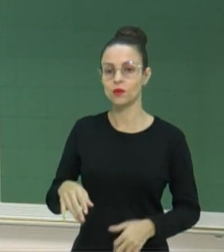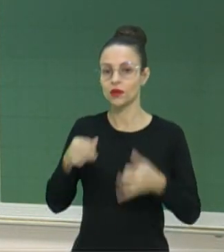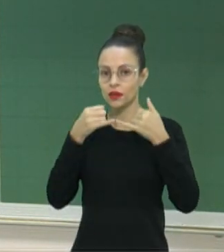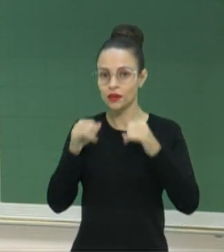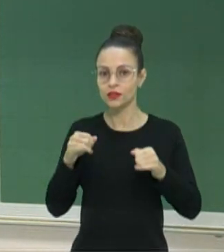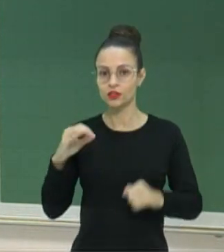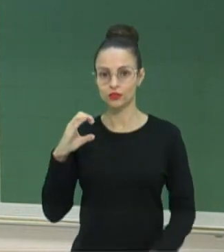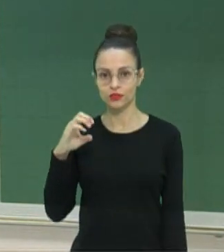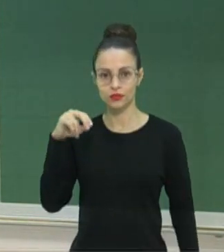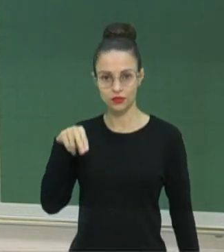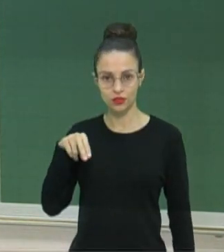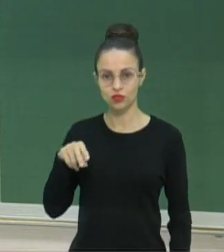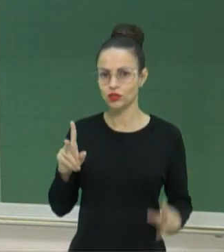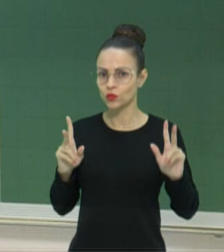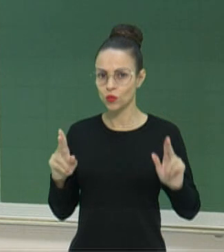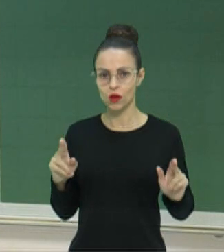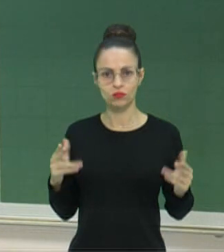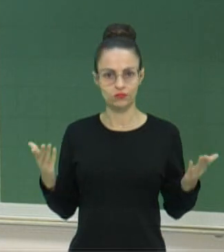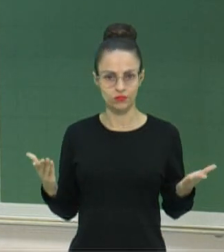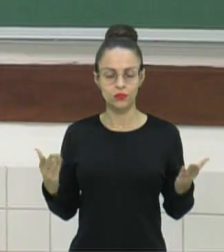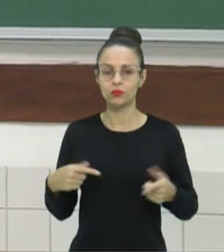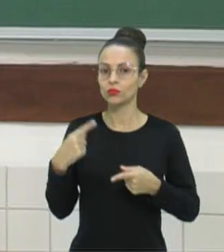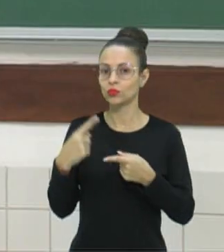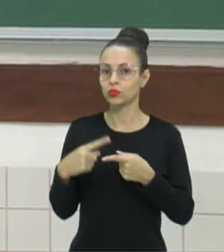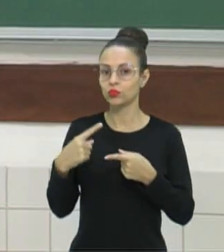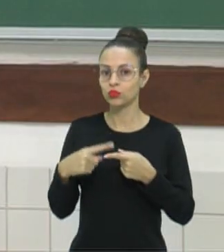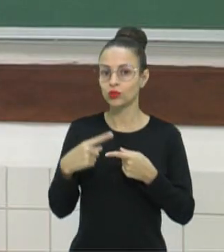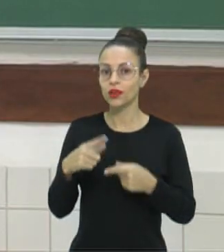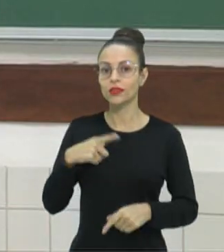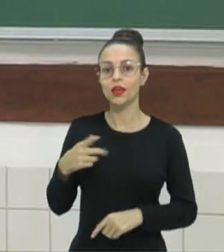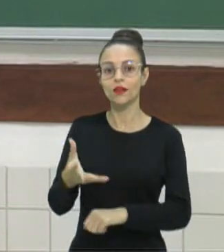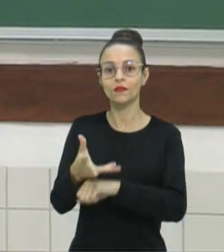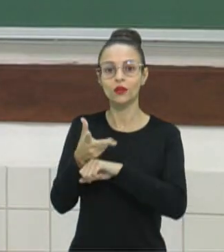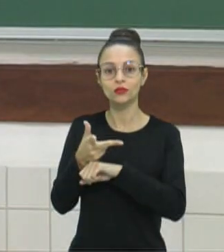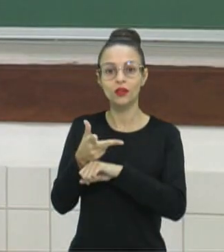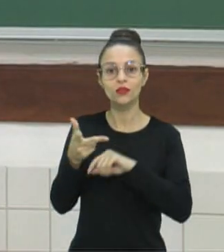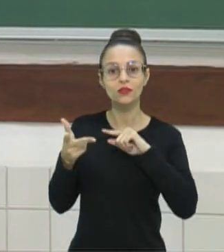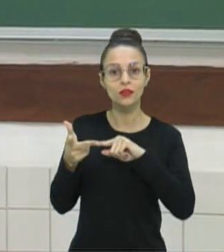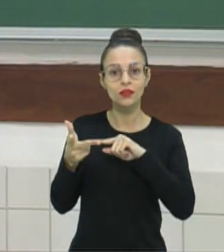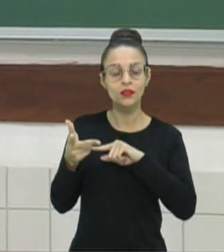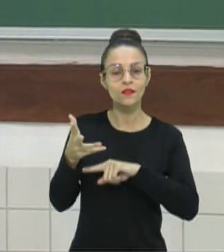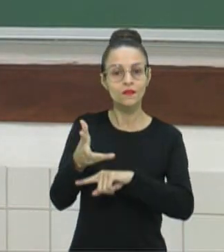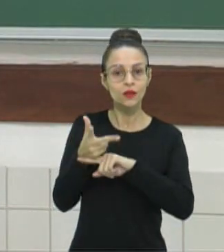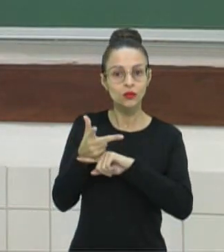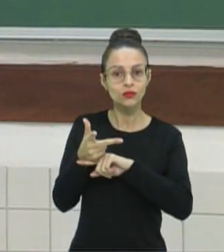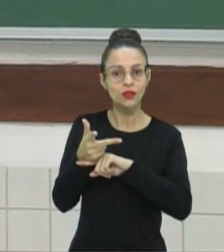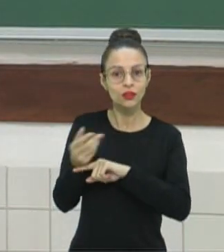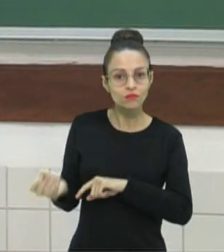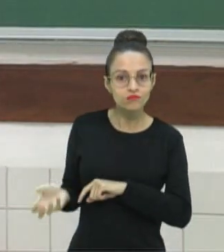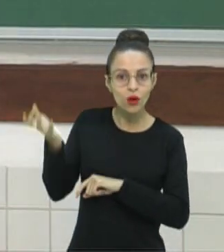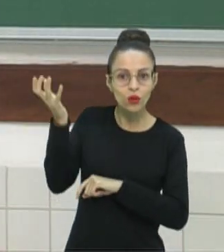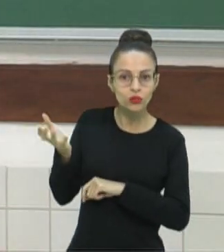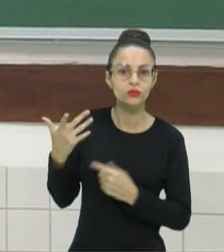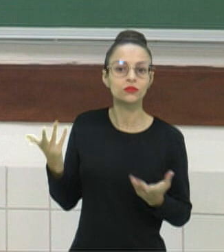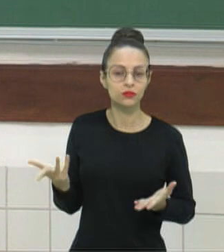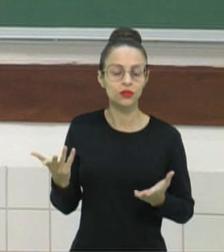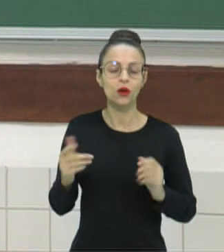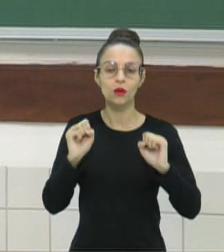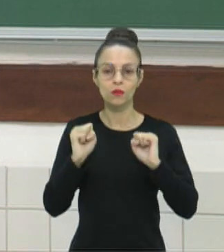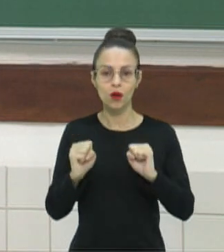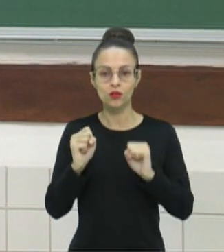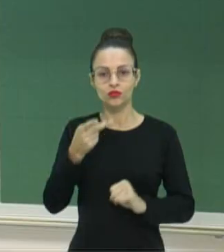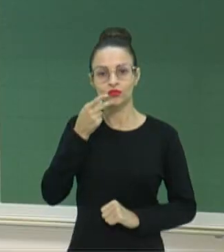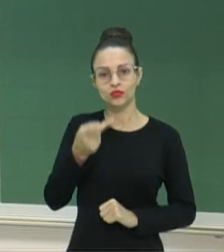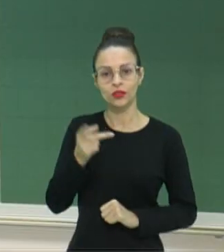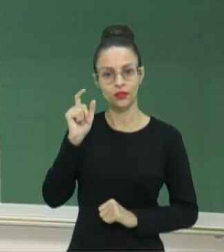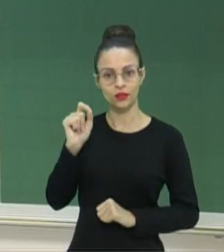energia cinética do movimento. Simplesmente isso. Por quê? Porque eu tenho velocidade de lançamento do negócio. Ou seja, eu posso dizer